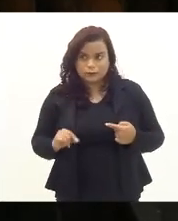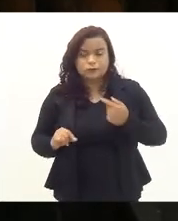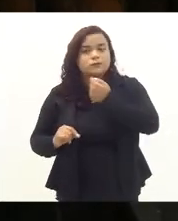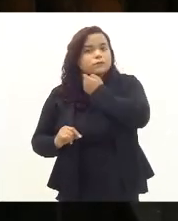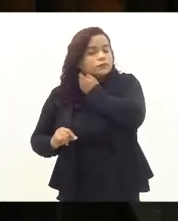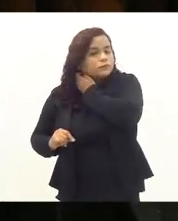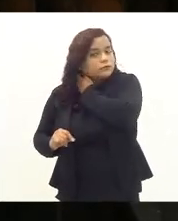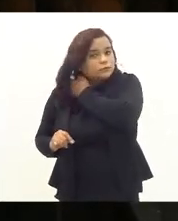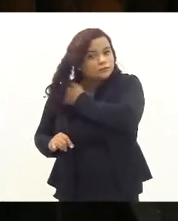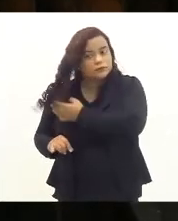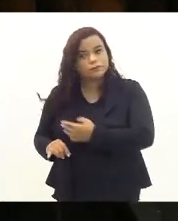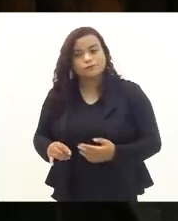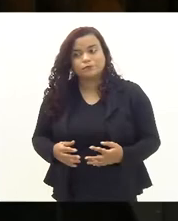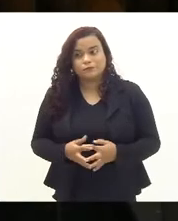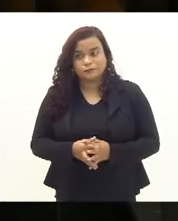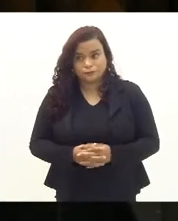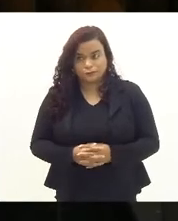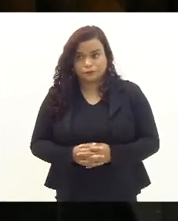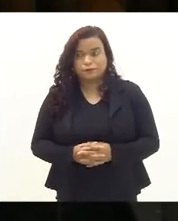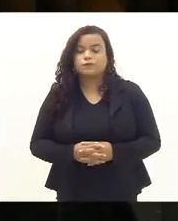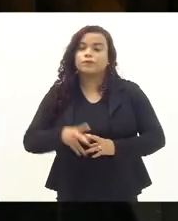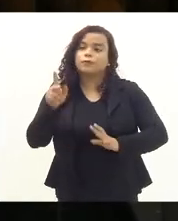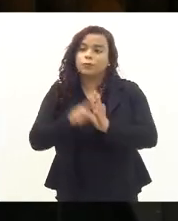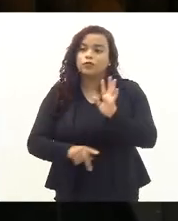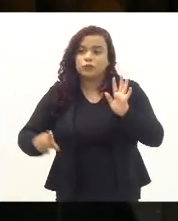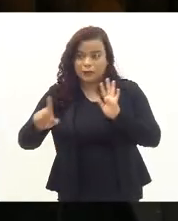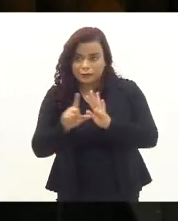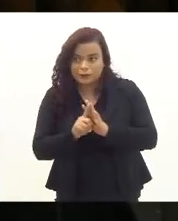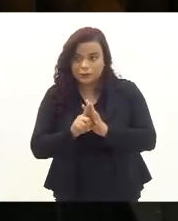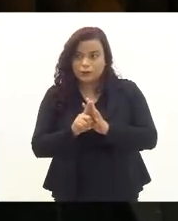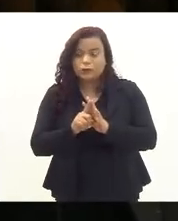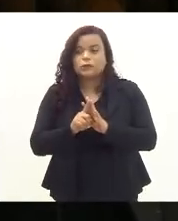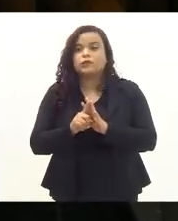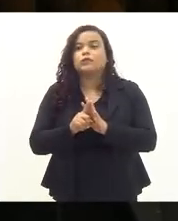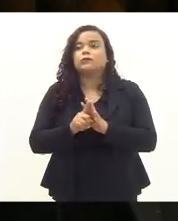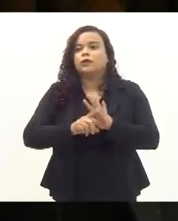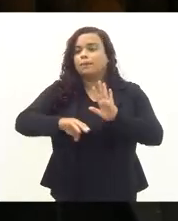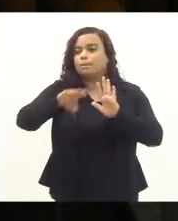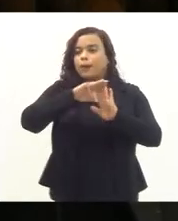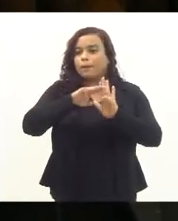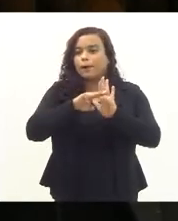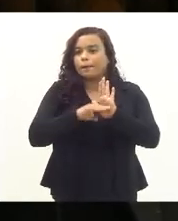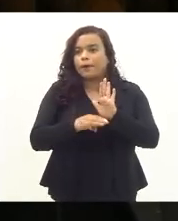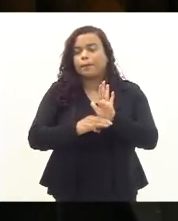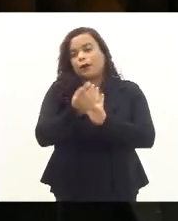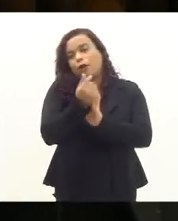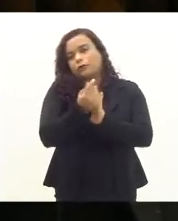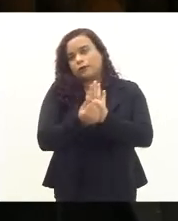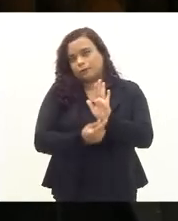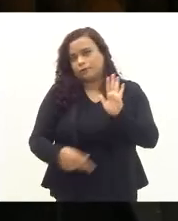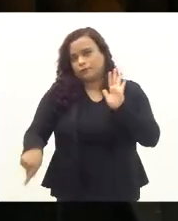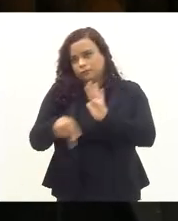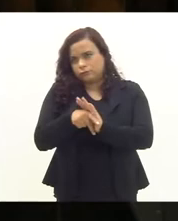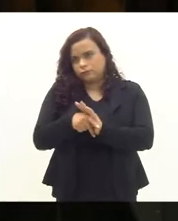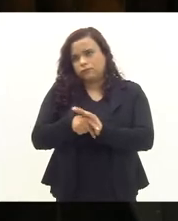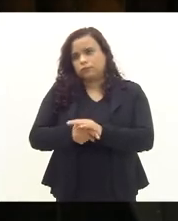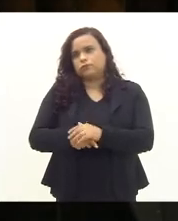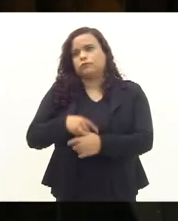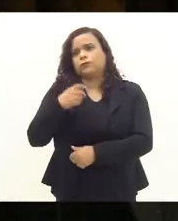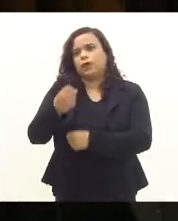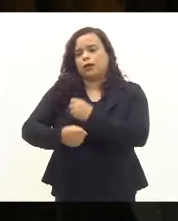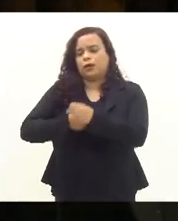o projeto de das diretrizes orçamentárias para